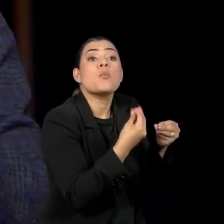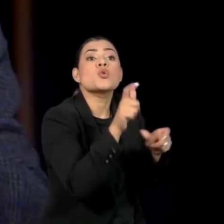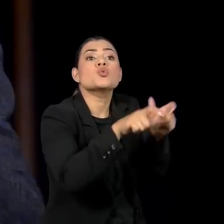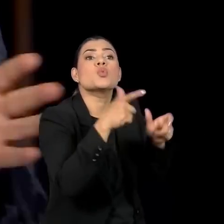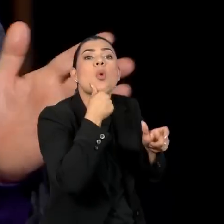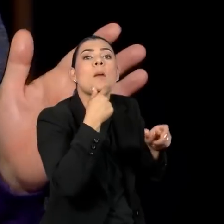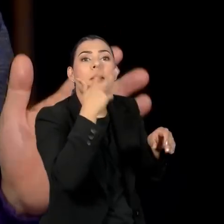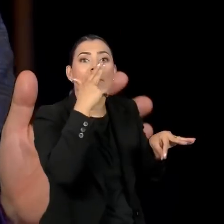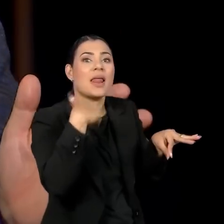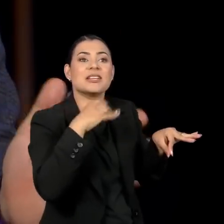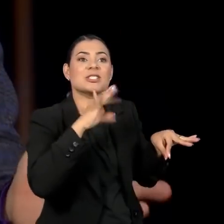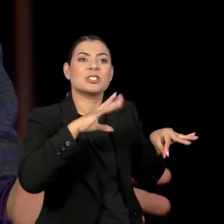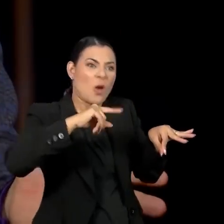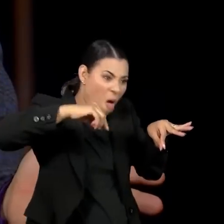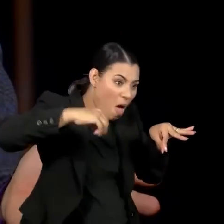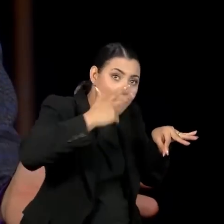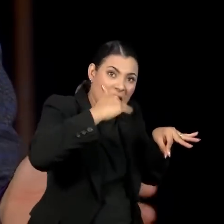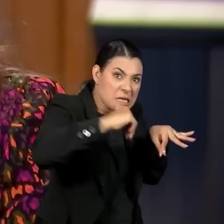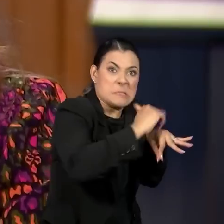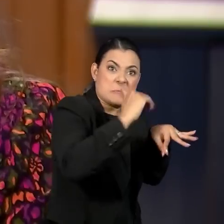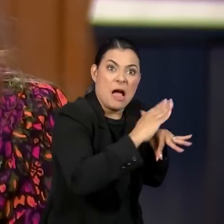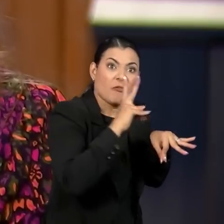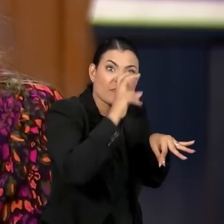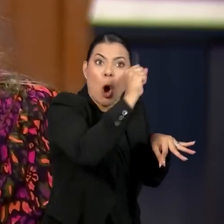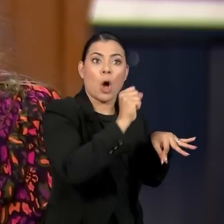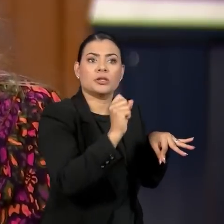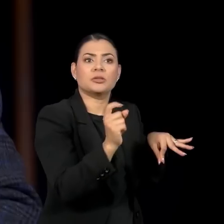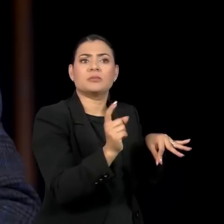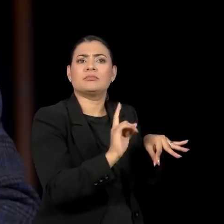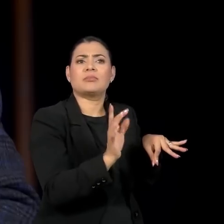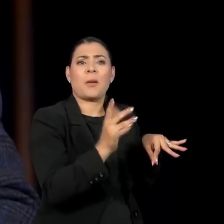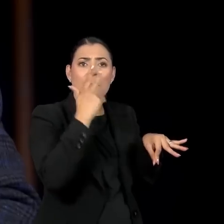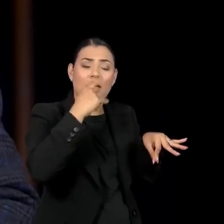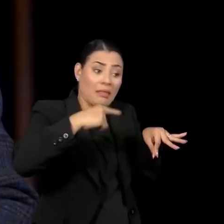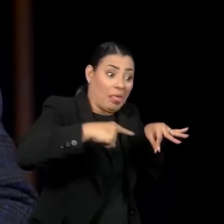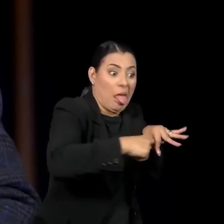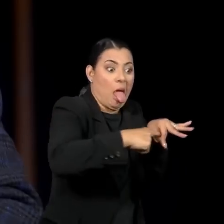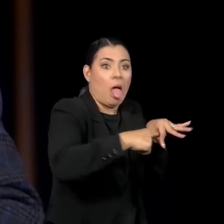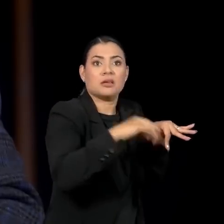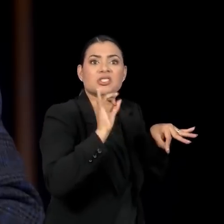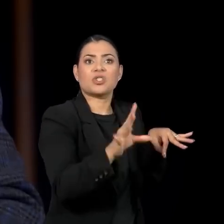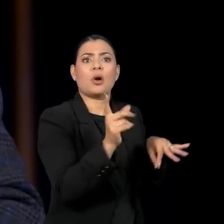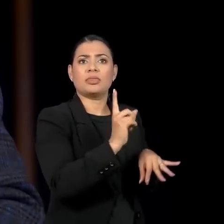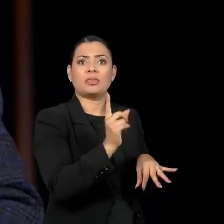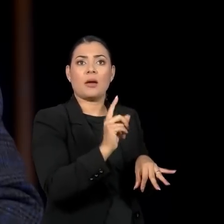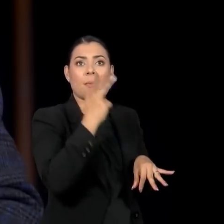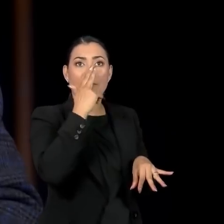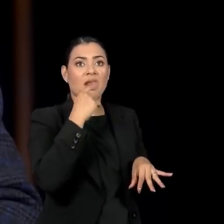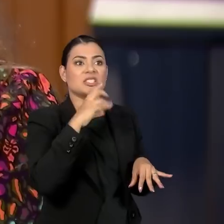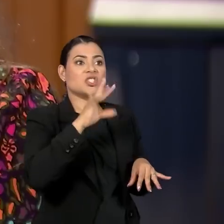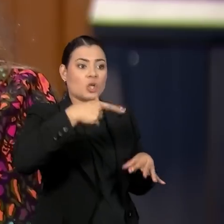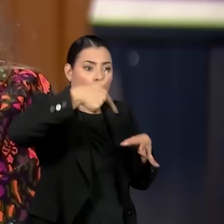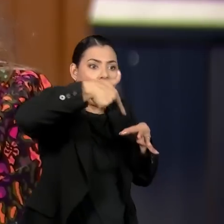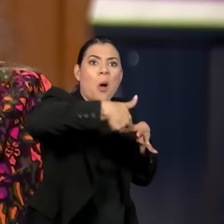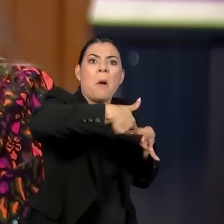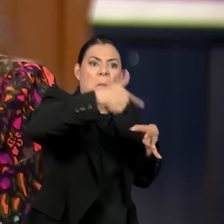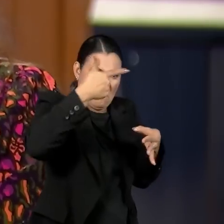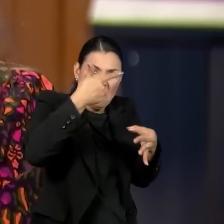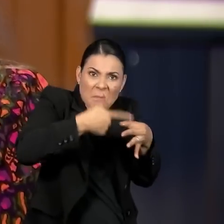que é ir lá para o fundo, né? Você assim. até tem uma expressão que furando petróleo, um negócio